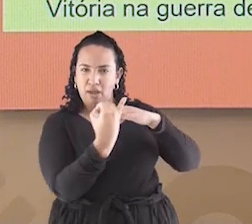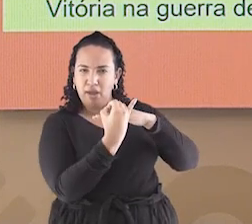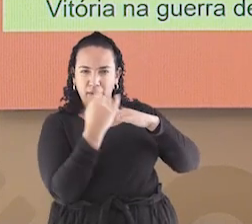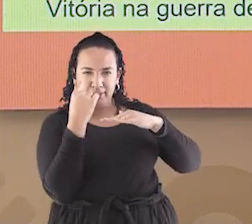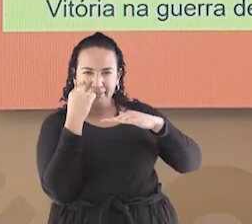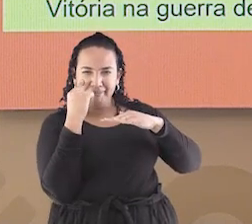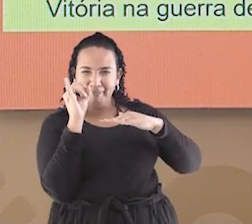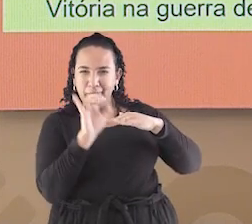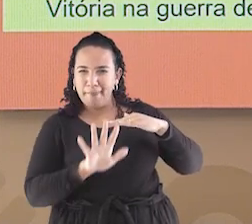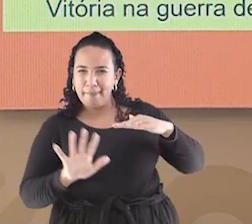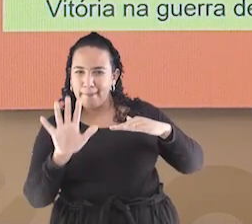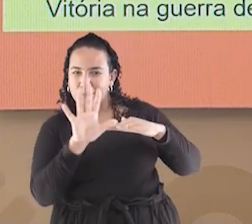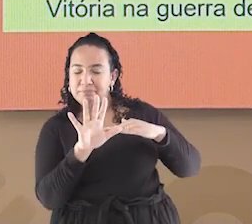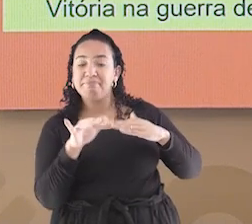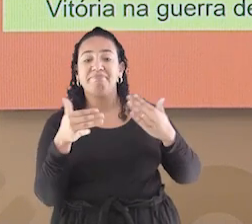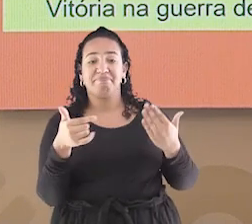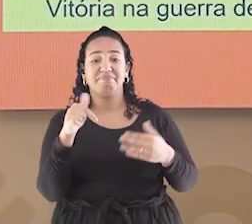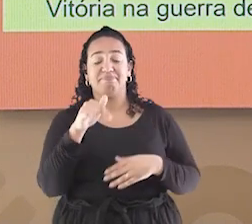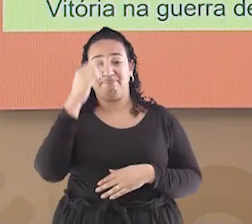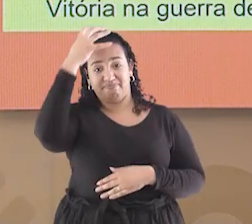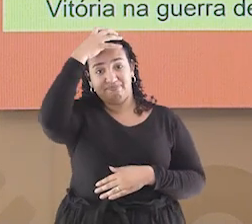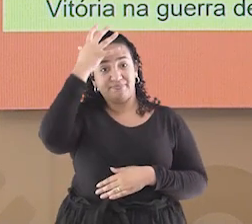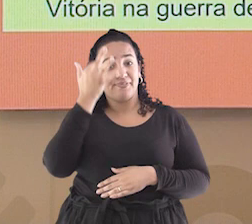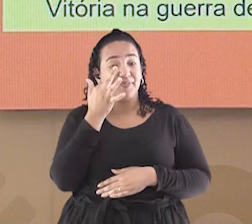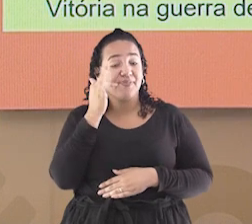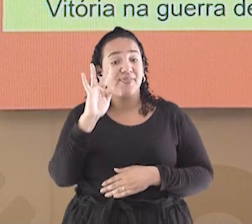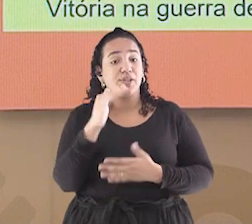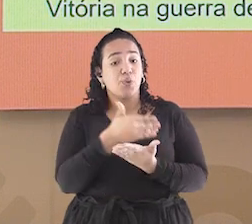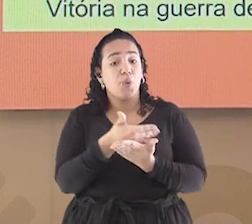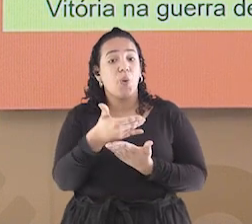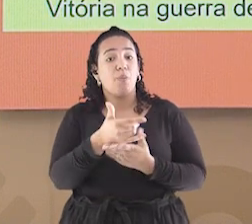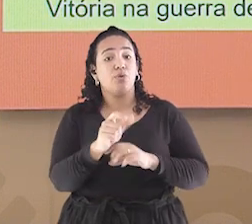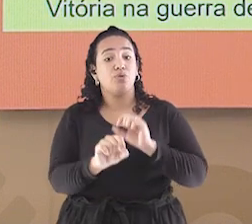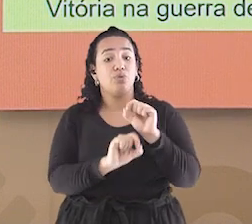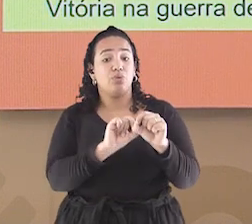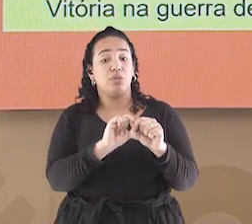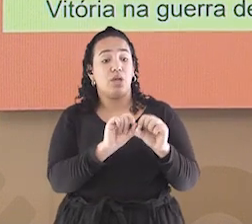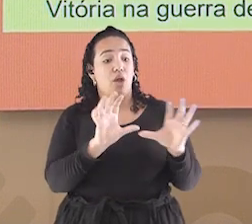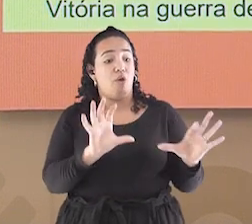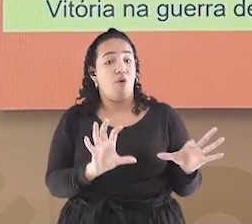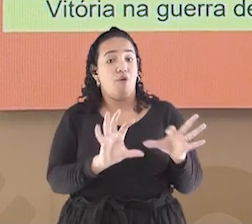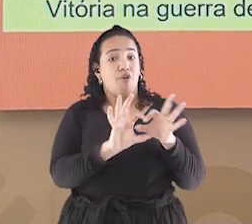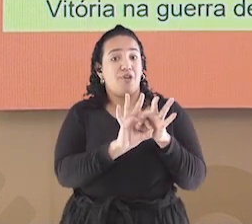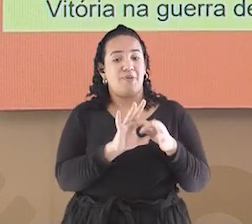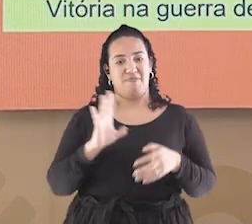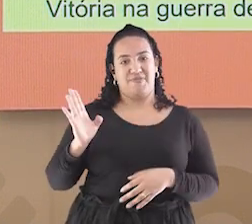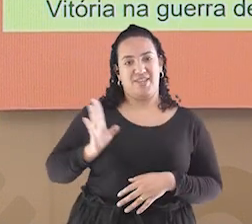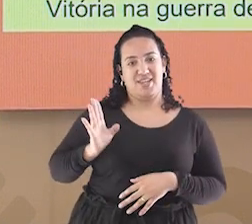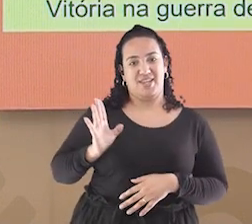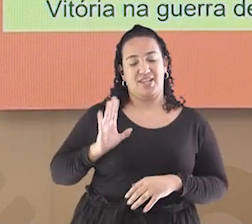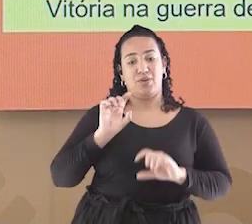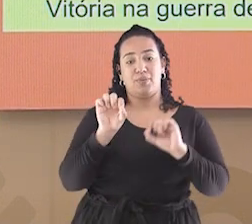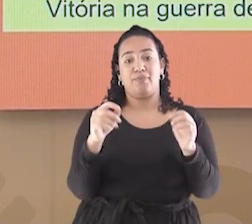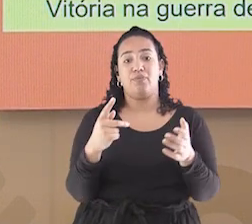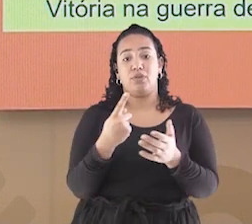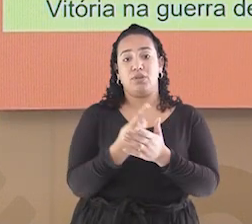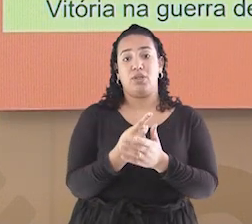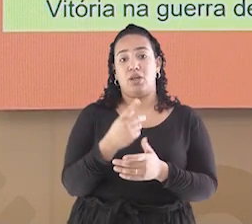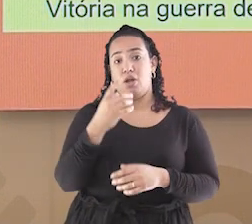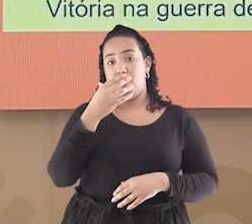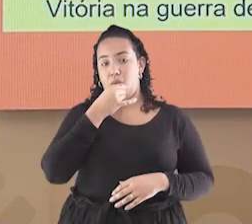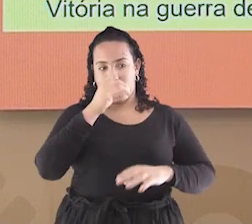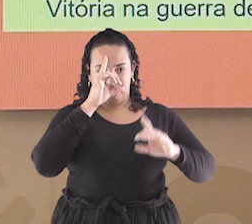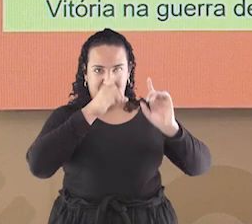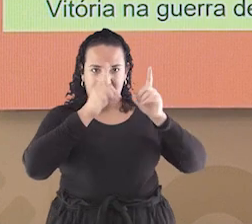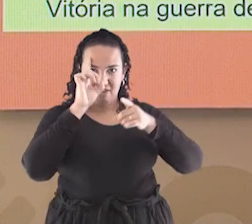região aqui. Os reis franceses começaram um processo de união com a burguesia, para tentar enfraquecer os senhores feudais e